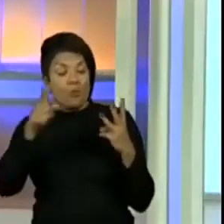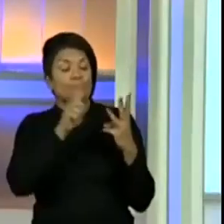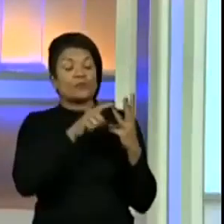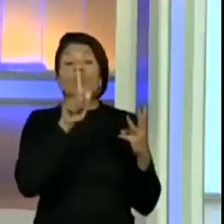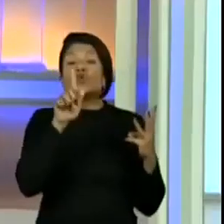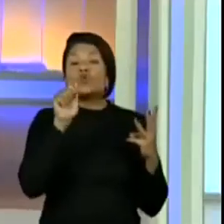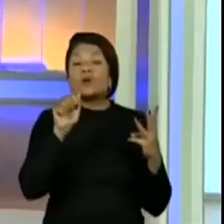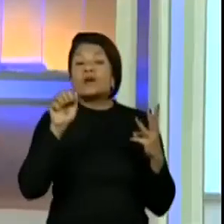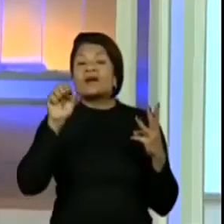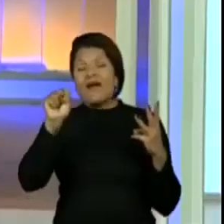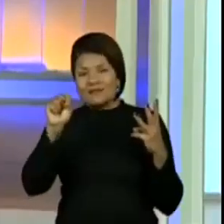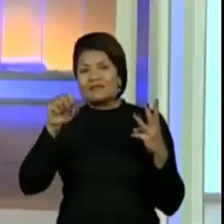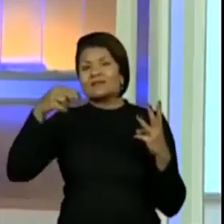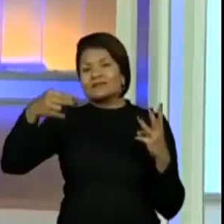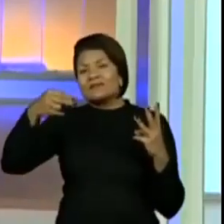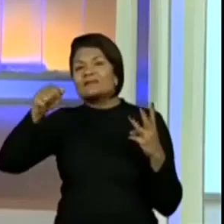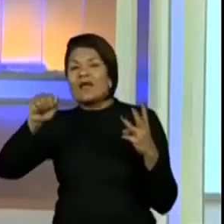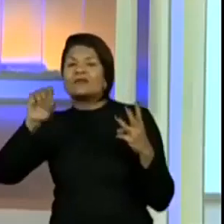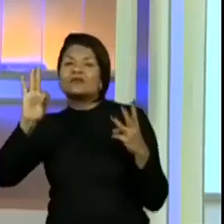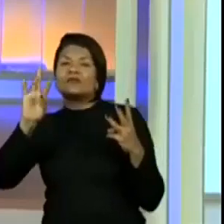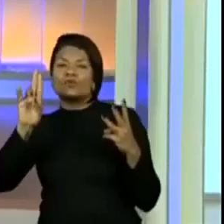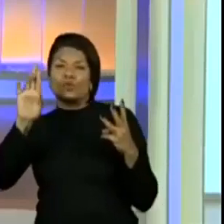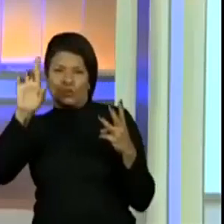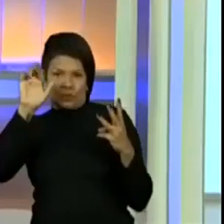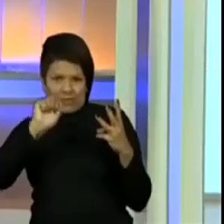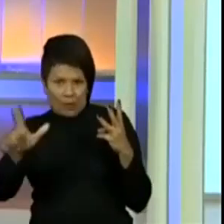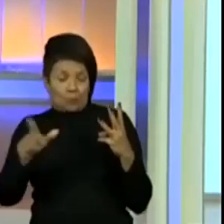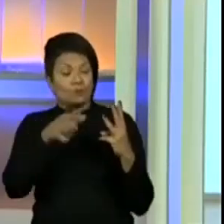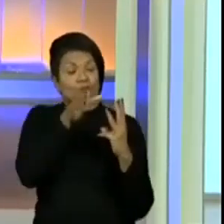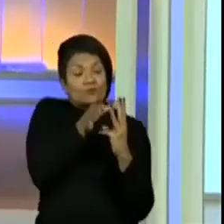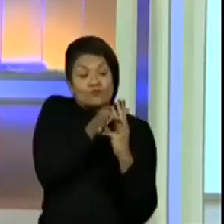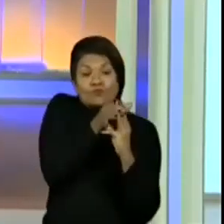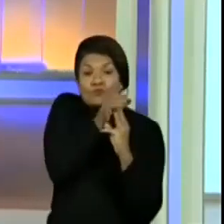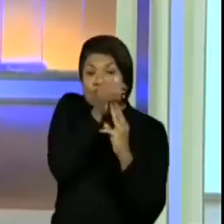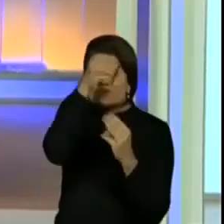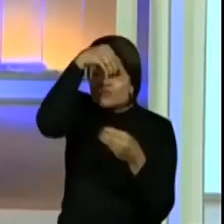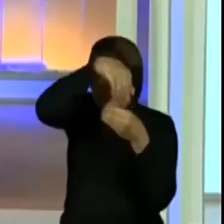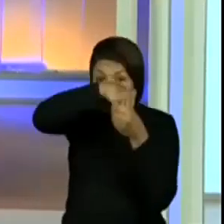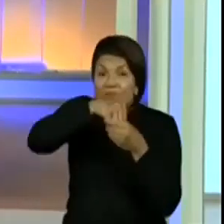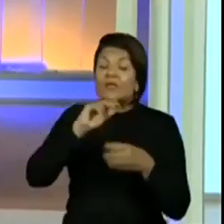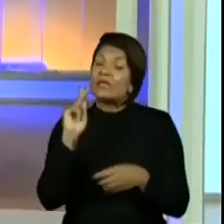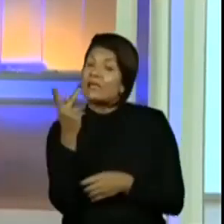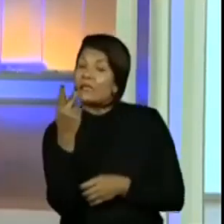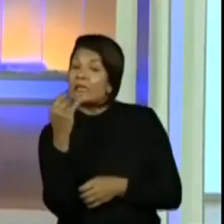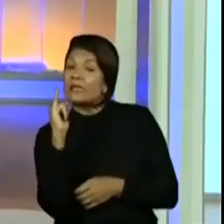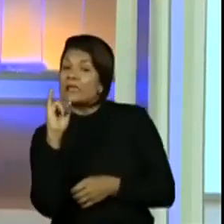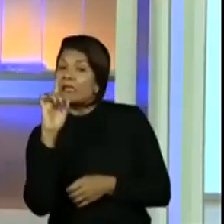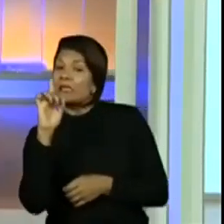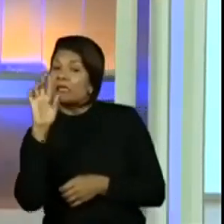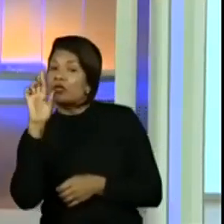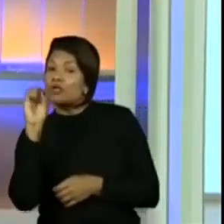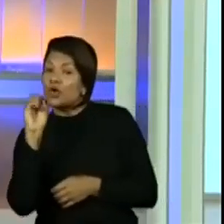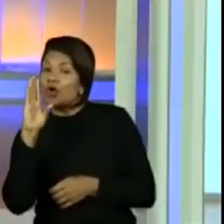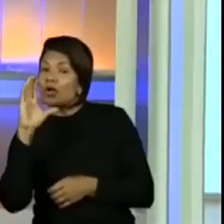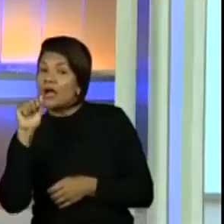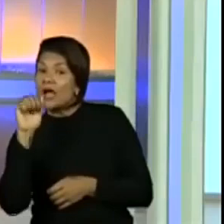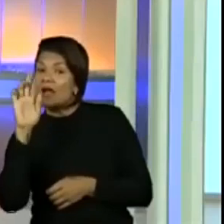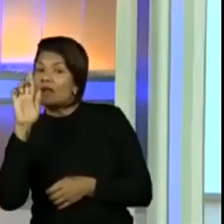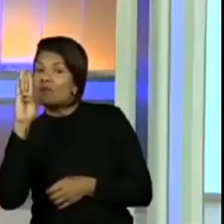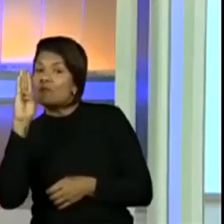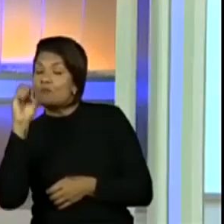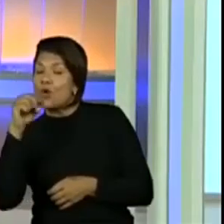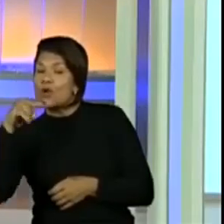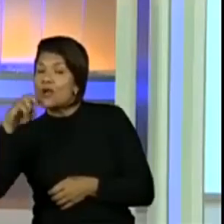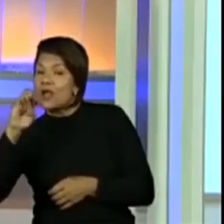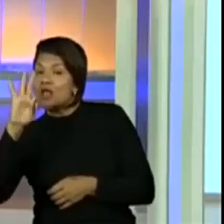natural. Esses 3 elementos compõem o hidrocarboneto. E, vocês já sabem, são elementos propícios de